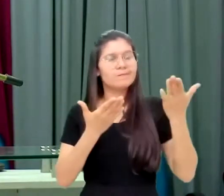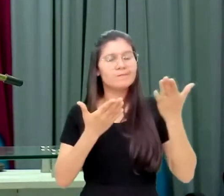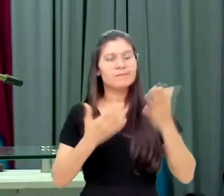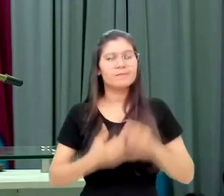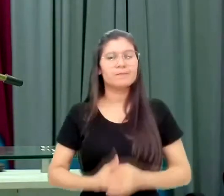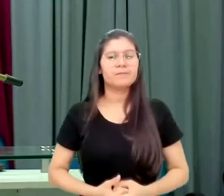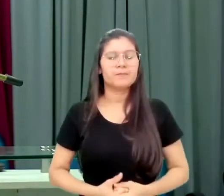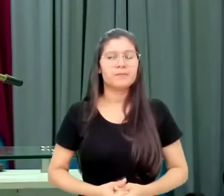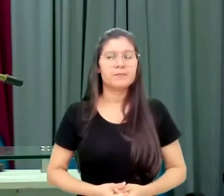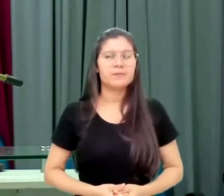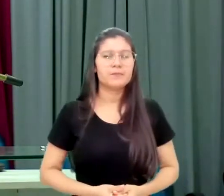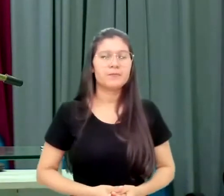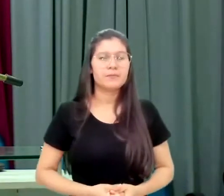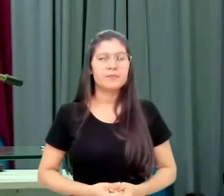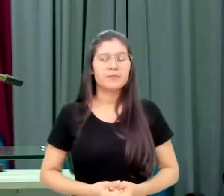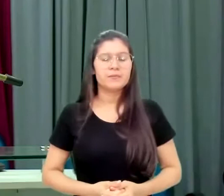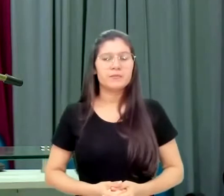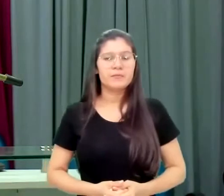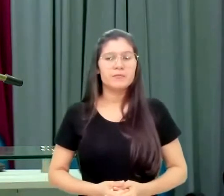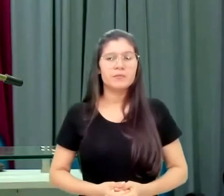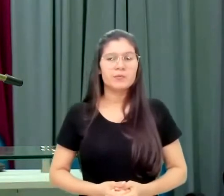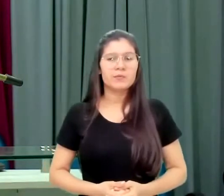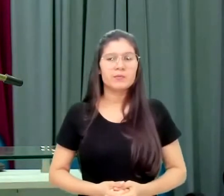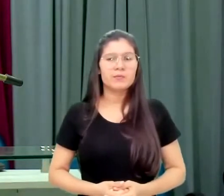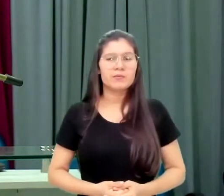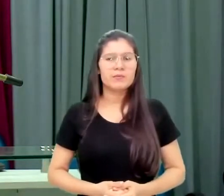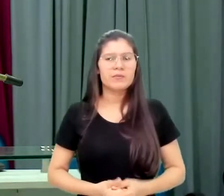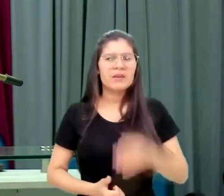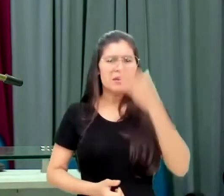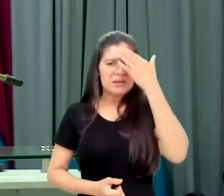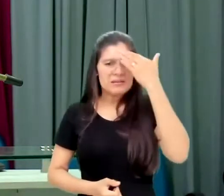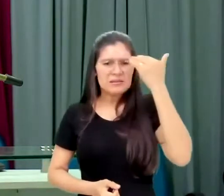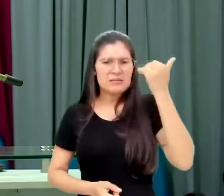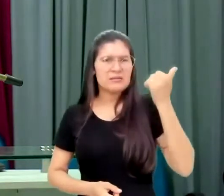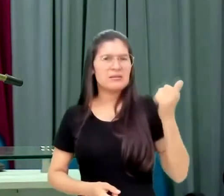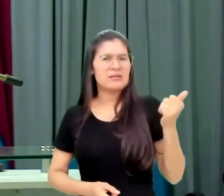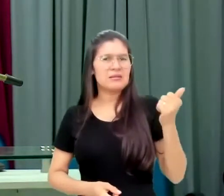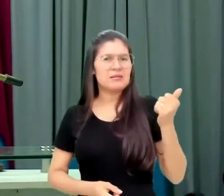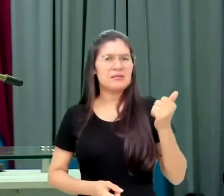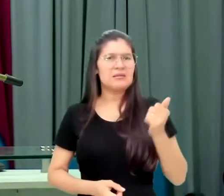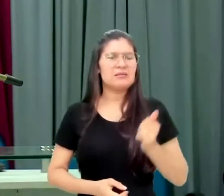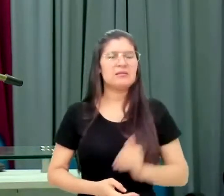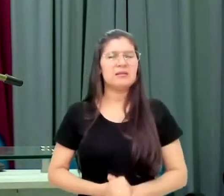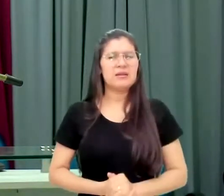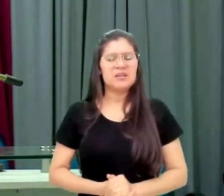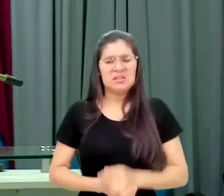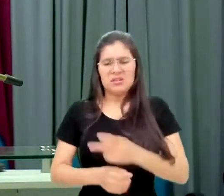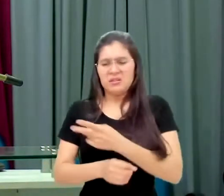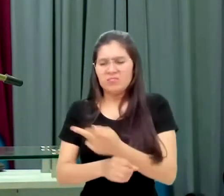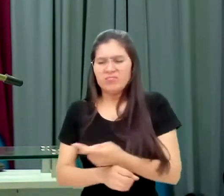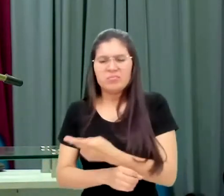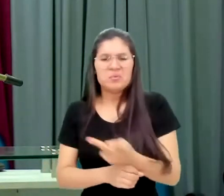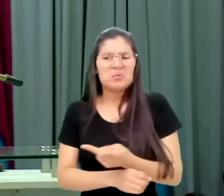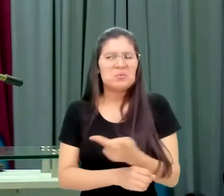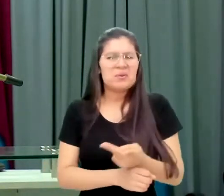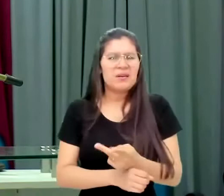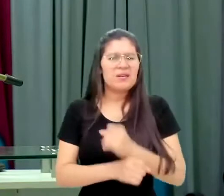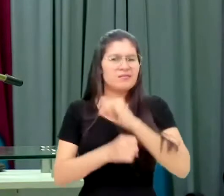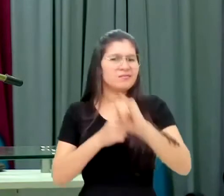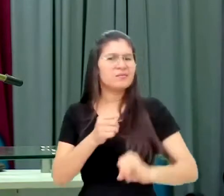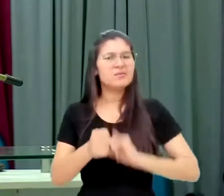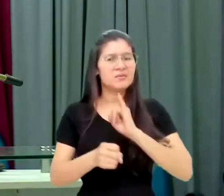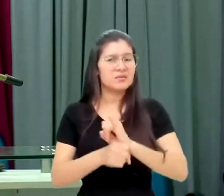aleluia, aleluia. Esqueça esse negócio de buscar no